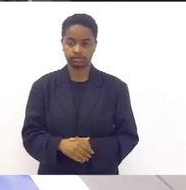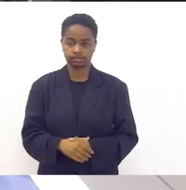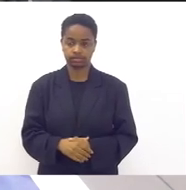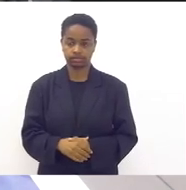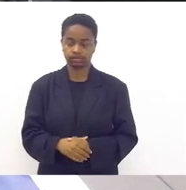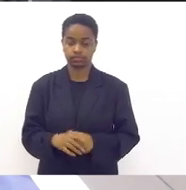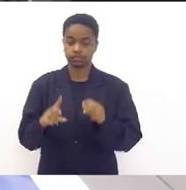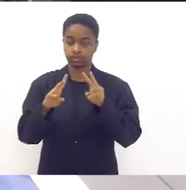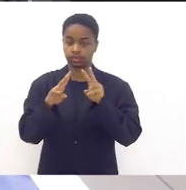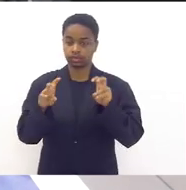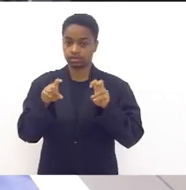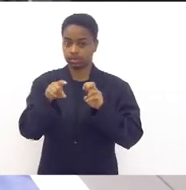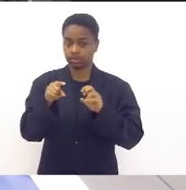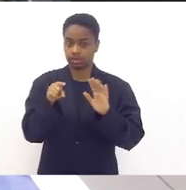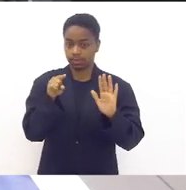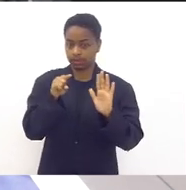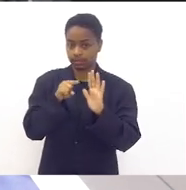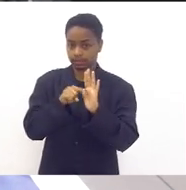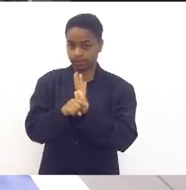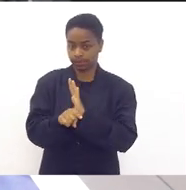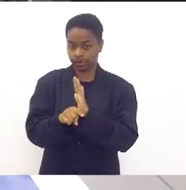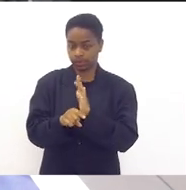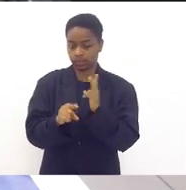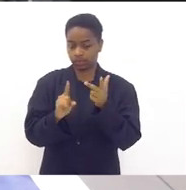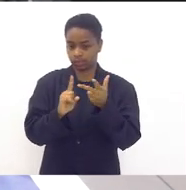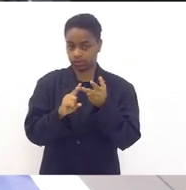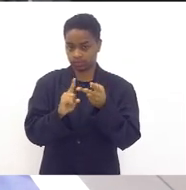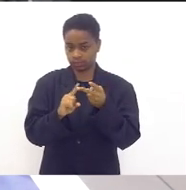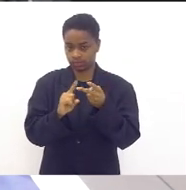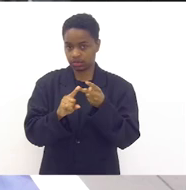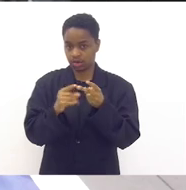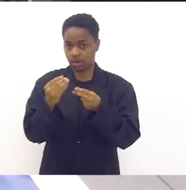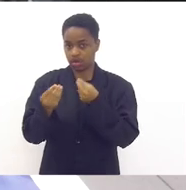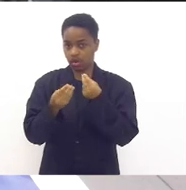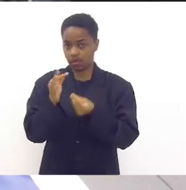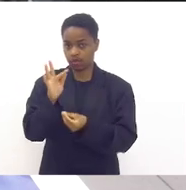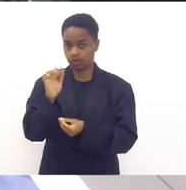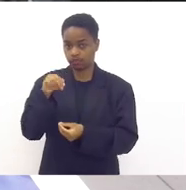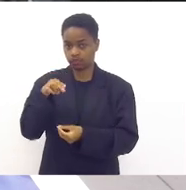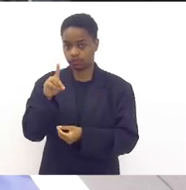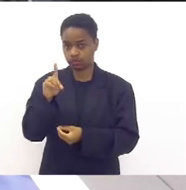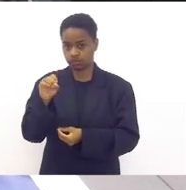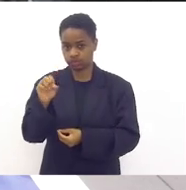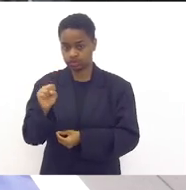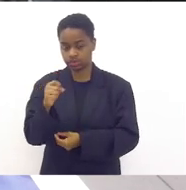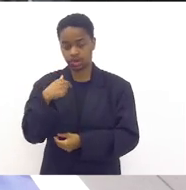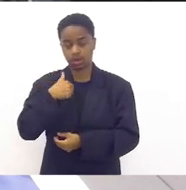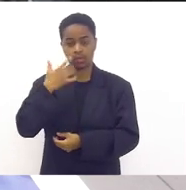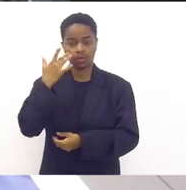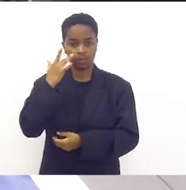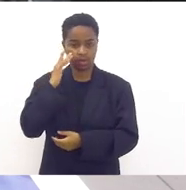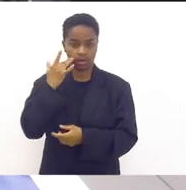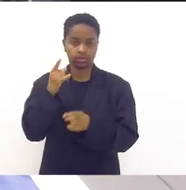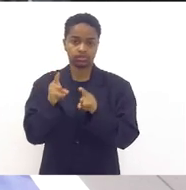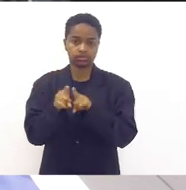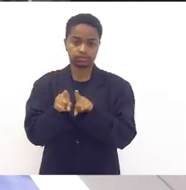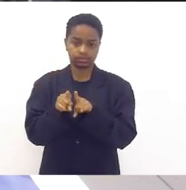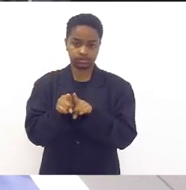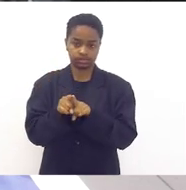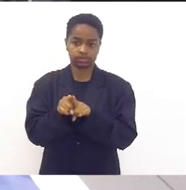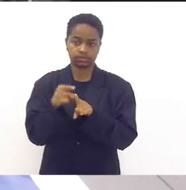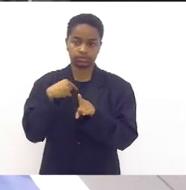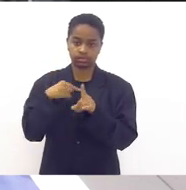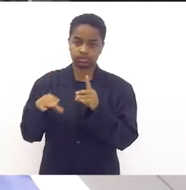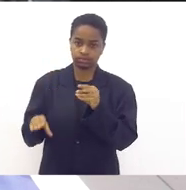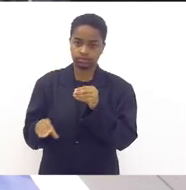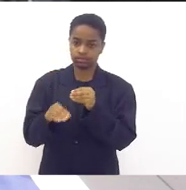André Correia sobre o saldo financeiro dos fundos, eu acho, presidente, apenas também